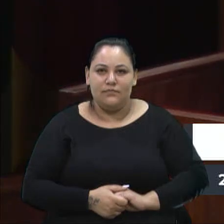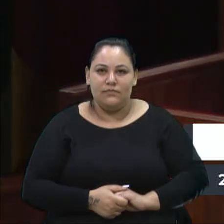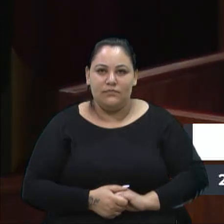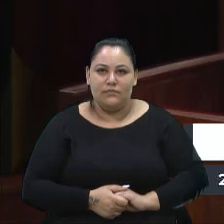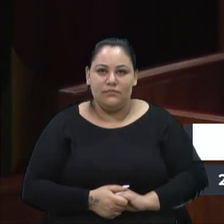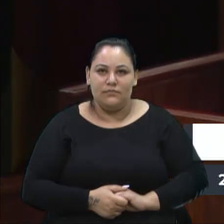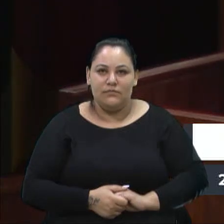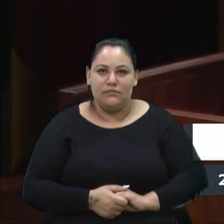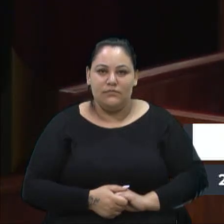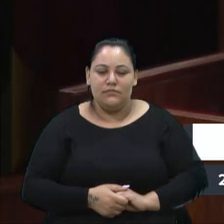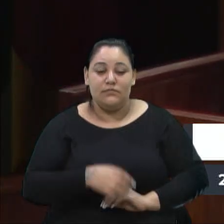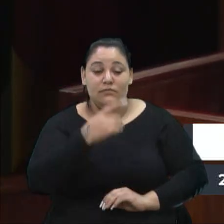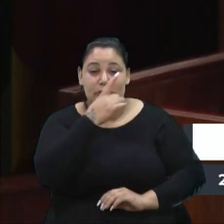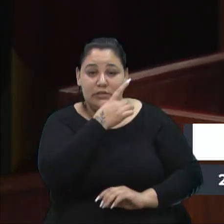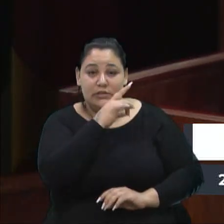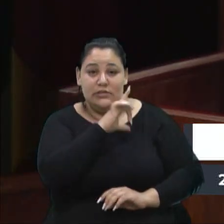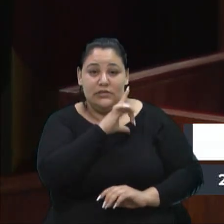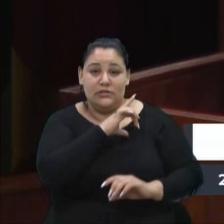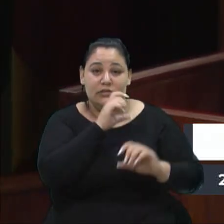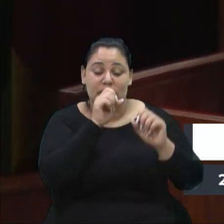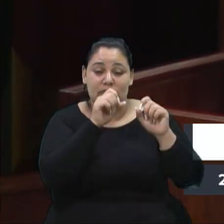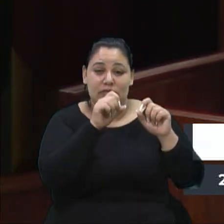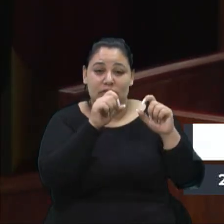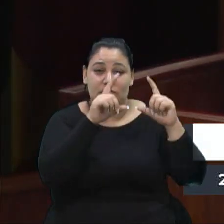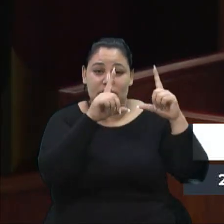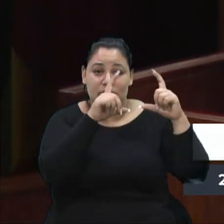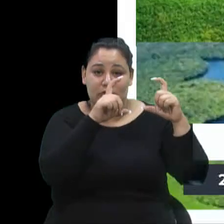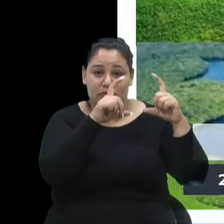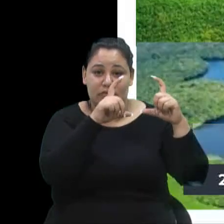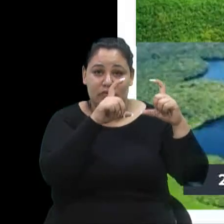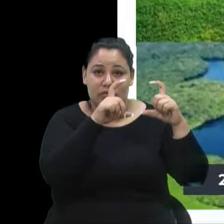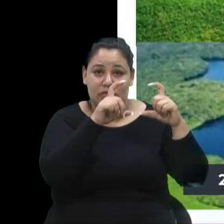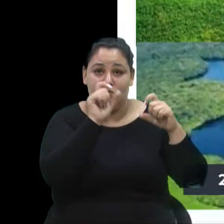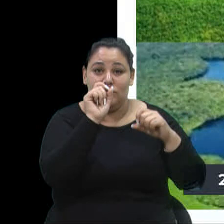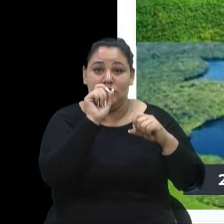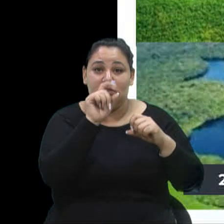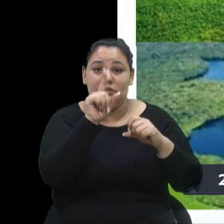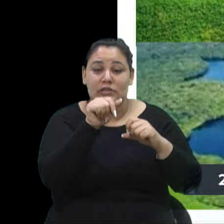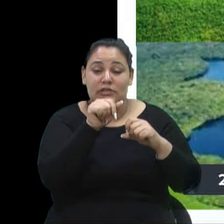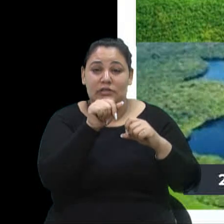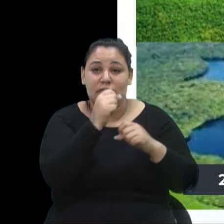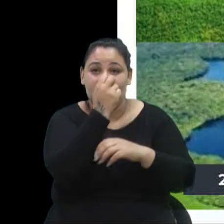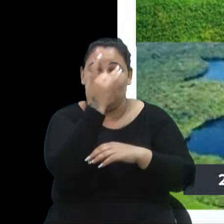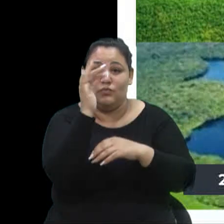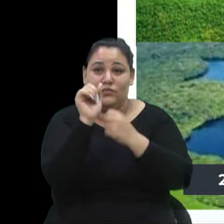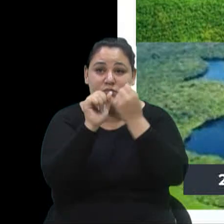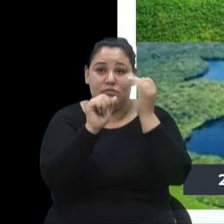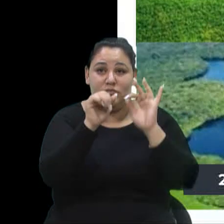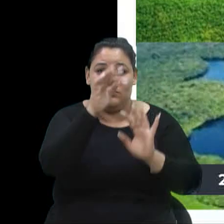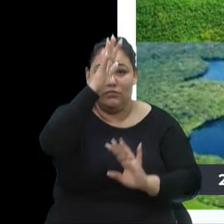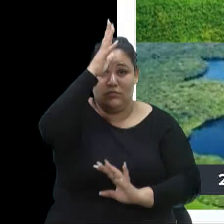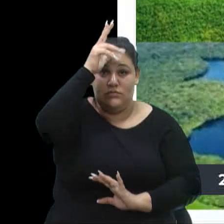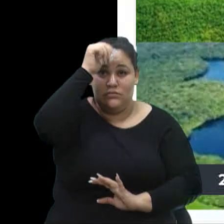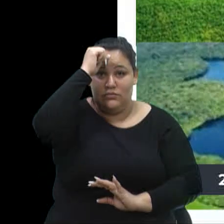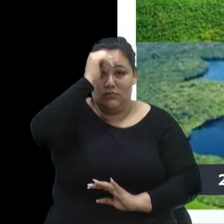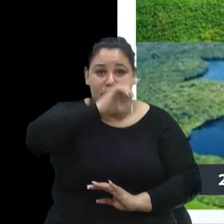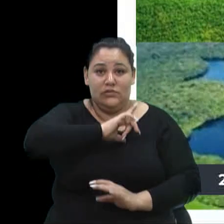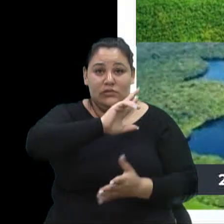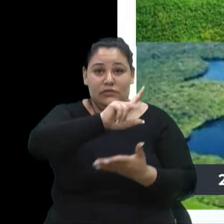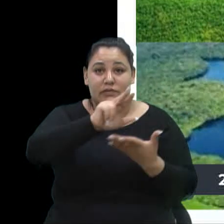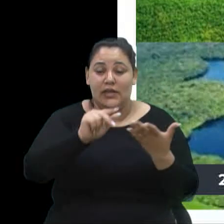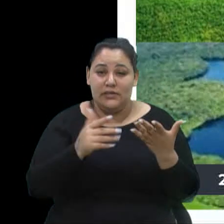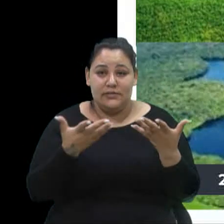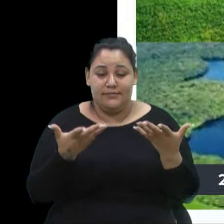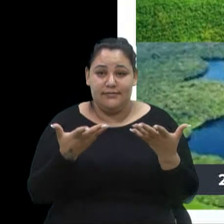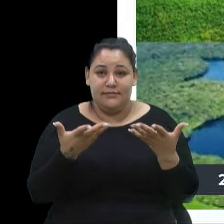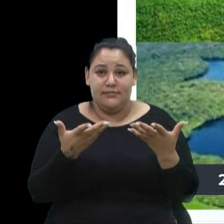Aqui uma imagem, D'Ambros, do que é a vegetação na Amazônia. Né? São várias imagens do